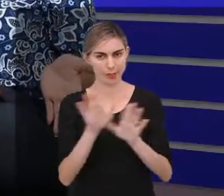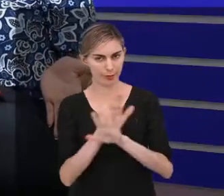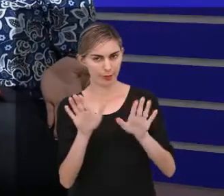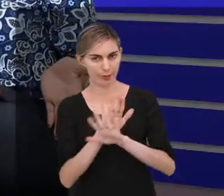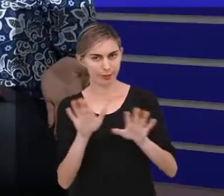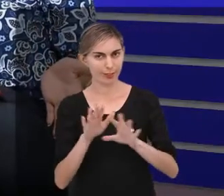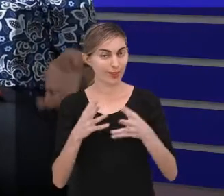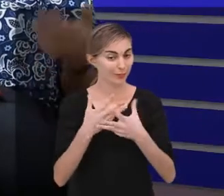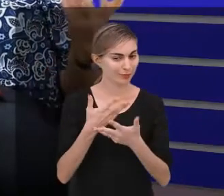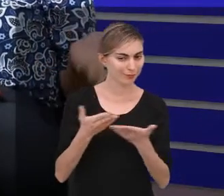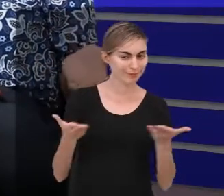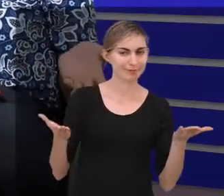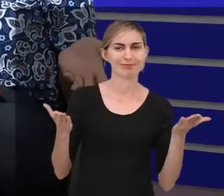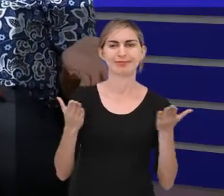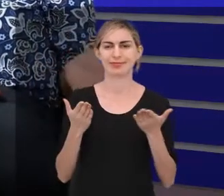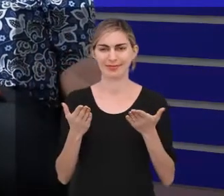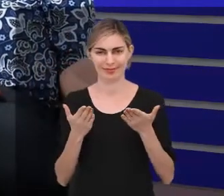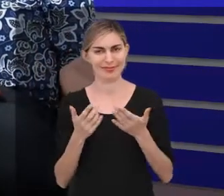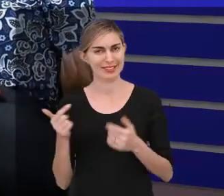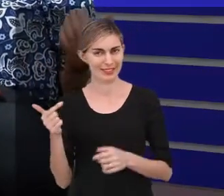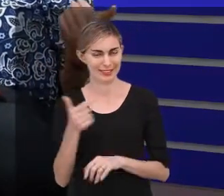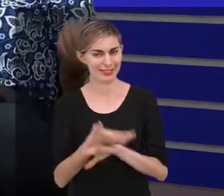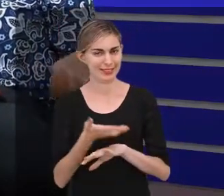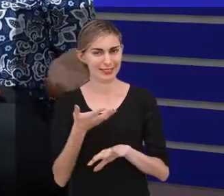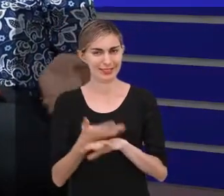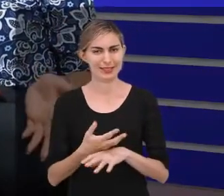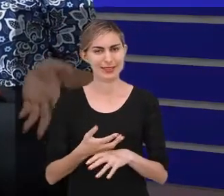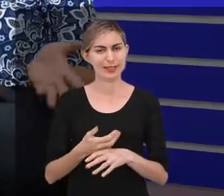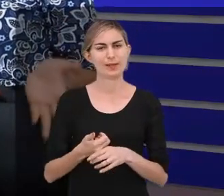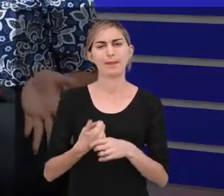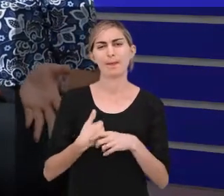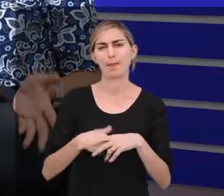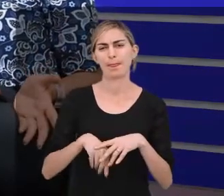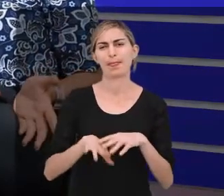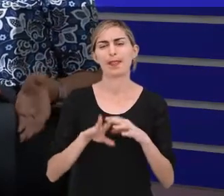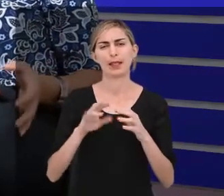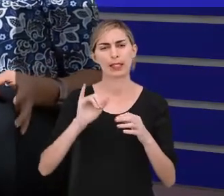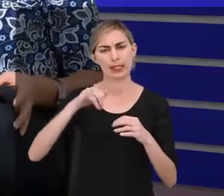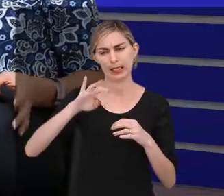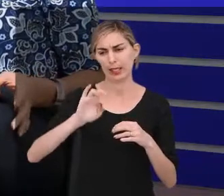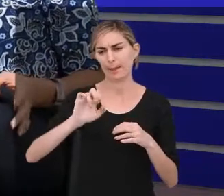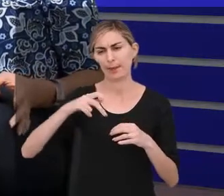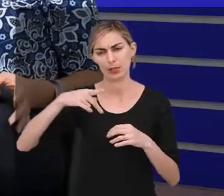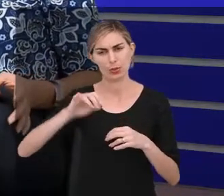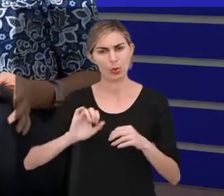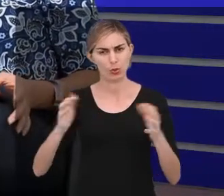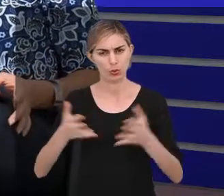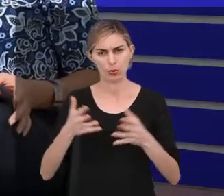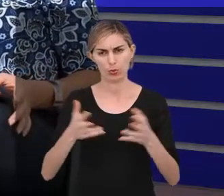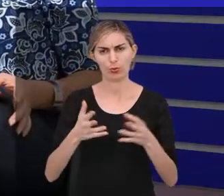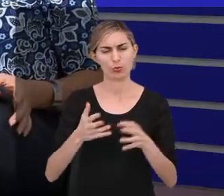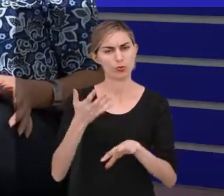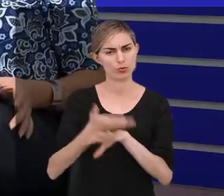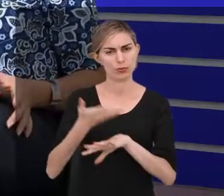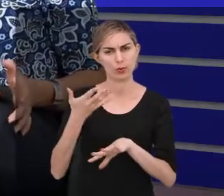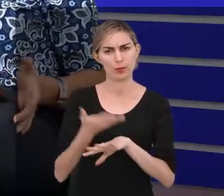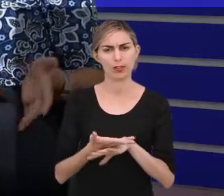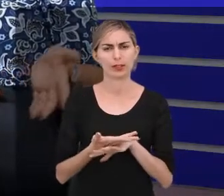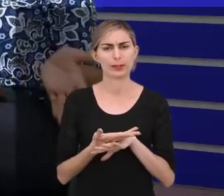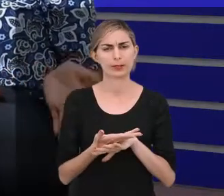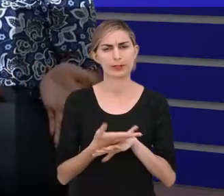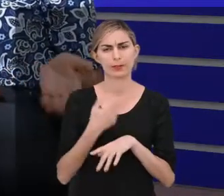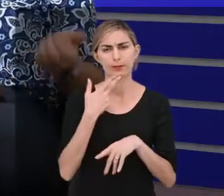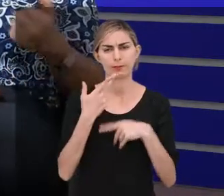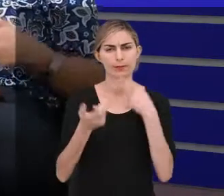Olá a todos e todas, estamos juntos nessa disciplina Comunicação Intra e Interpessoal e hoje vamos tratar da segunda competência